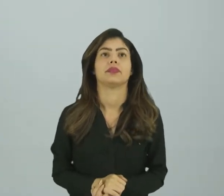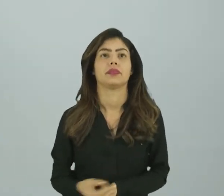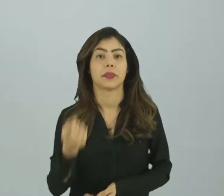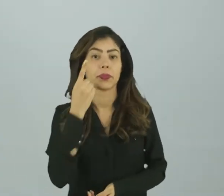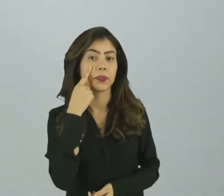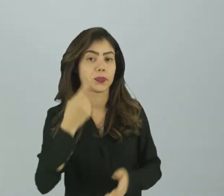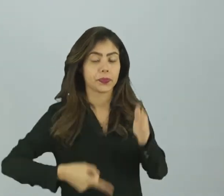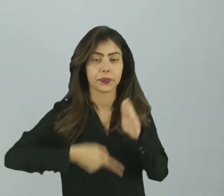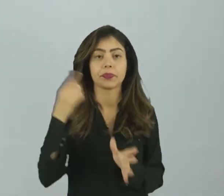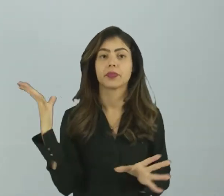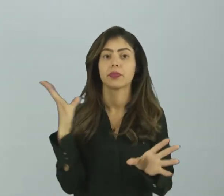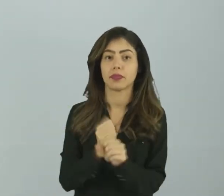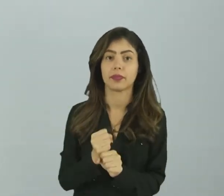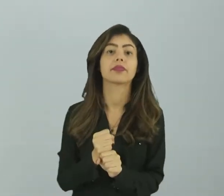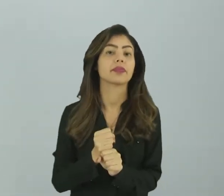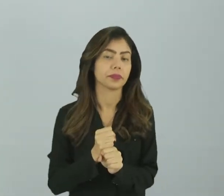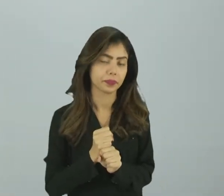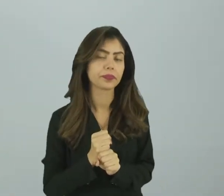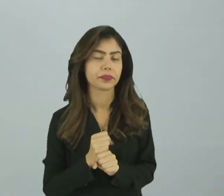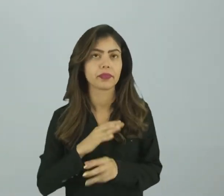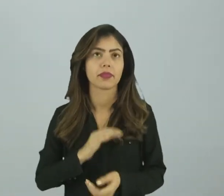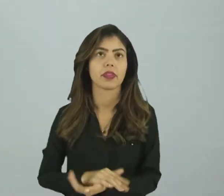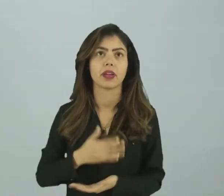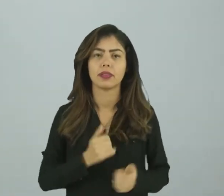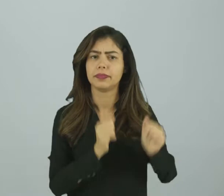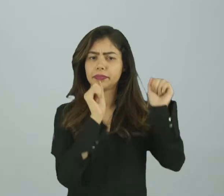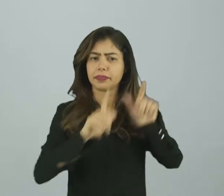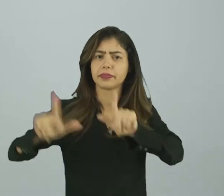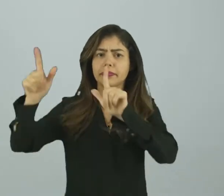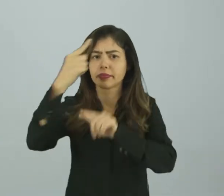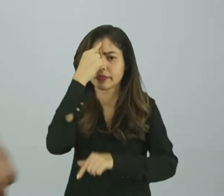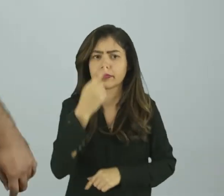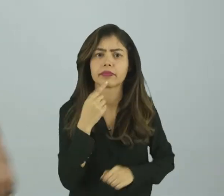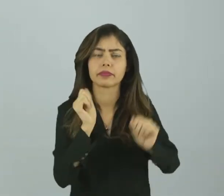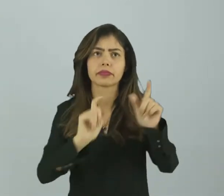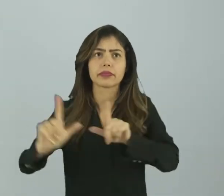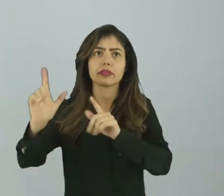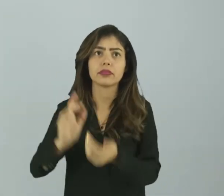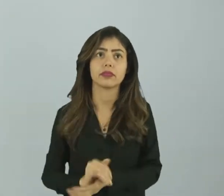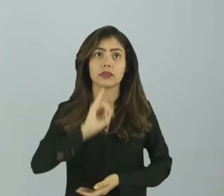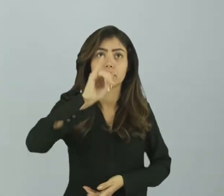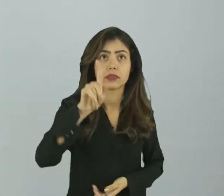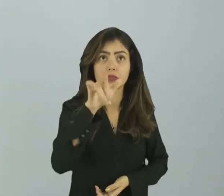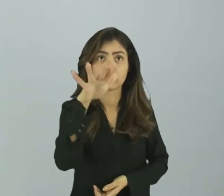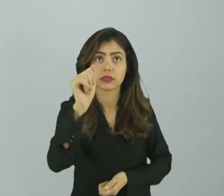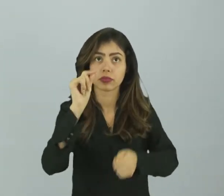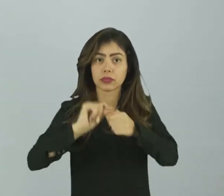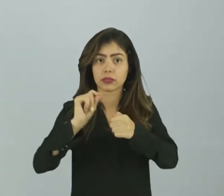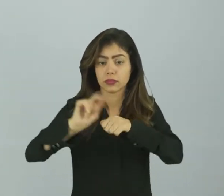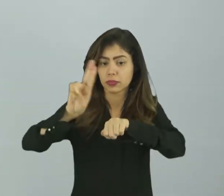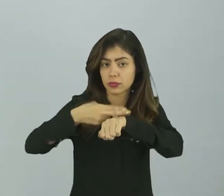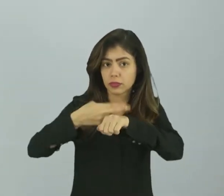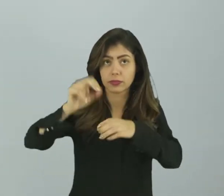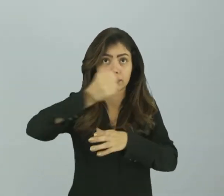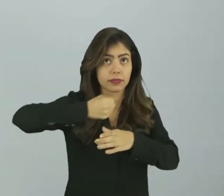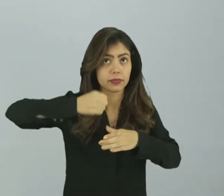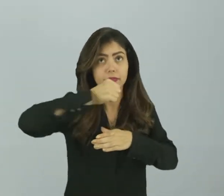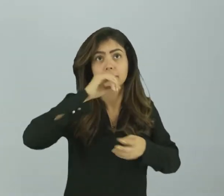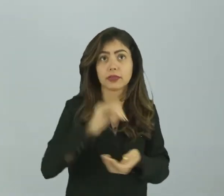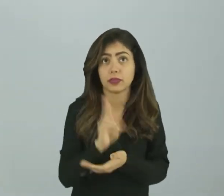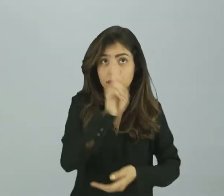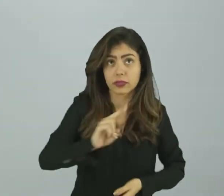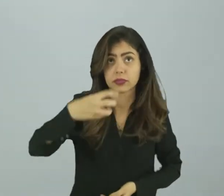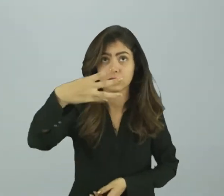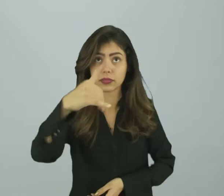a primeira coisa que nós vamos ver é falar sobre a adição. Então acompanhe a situação aqui, ó. Juliana fez um bolo de chocolate.